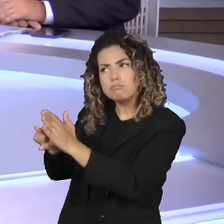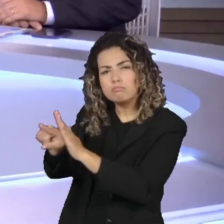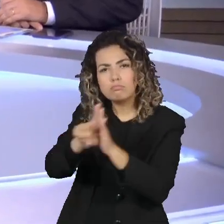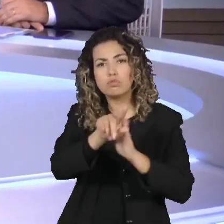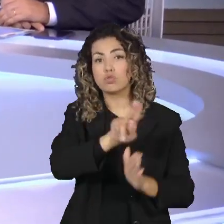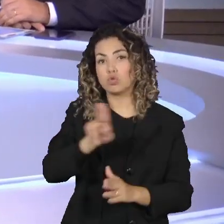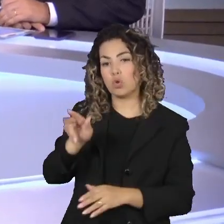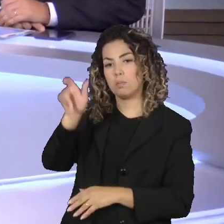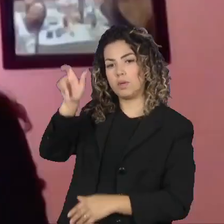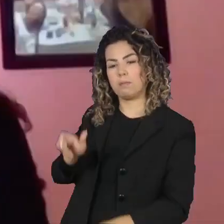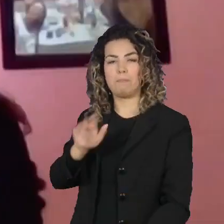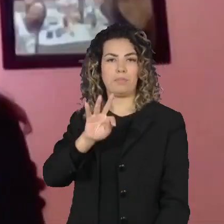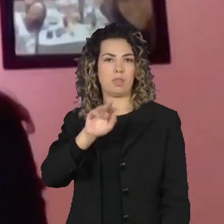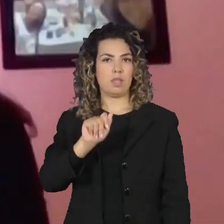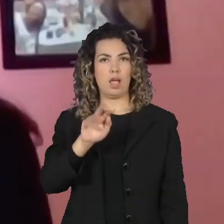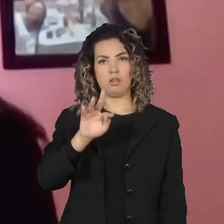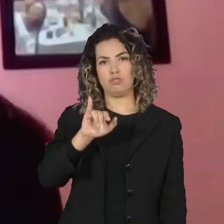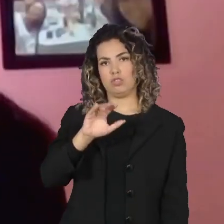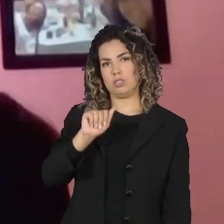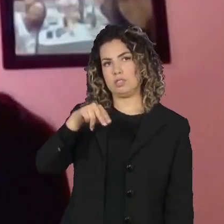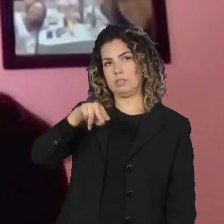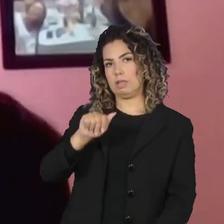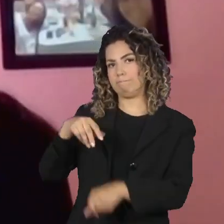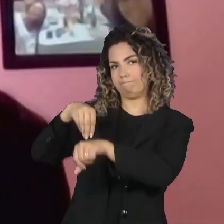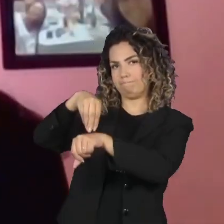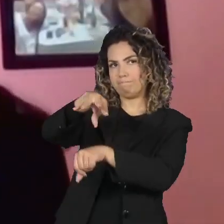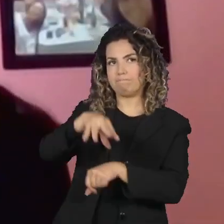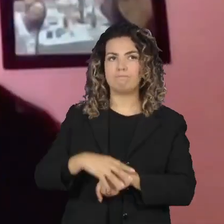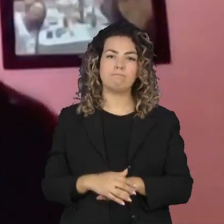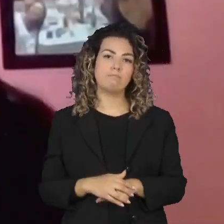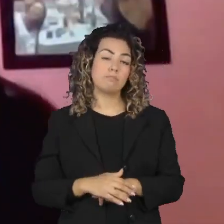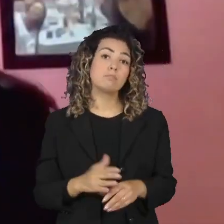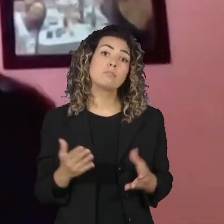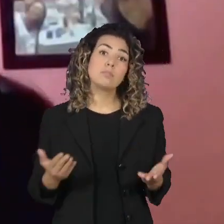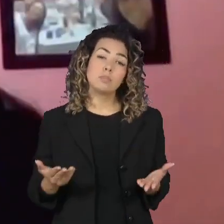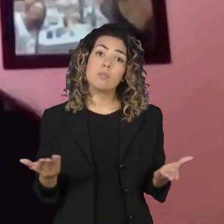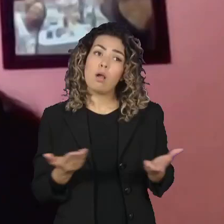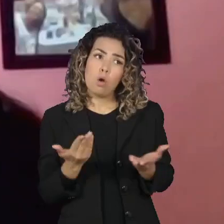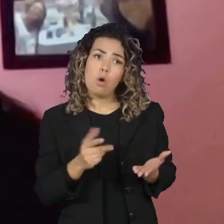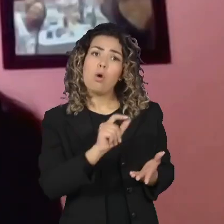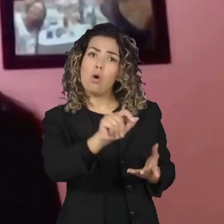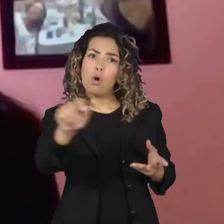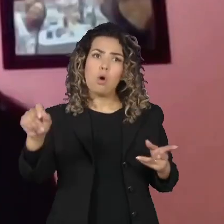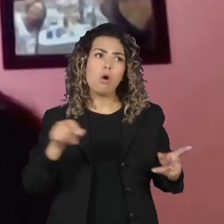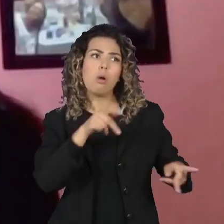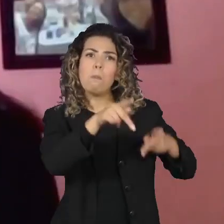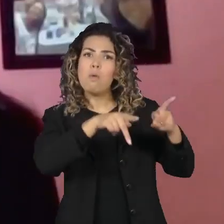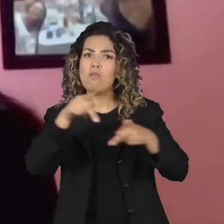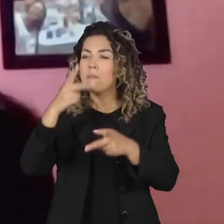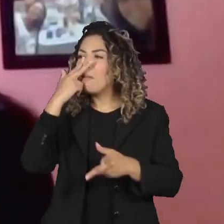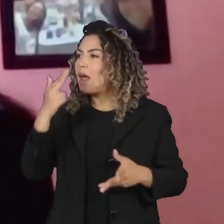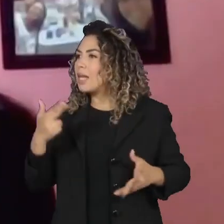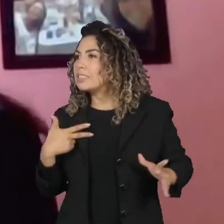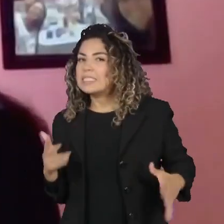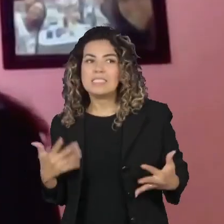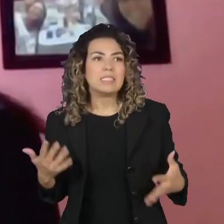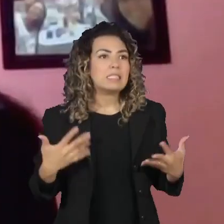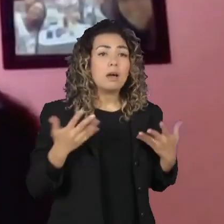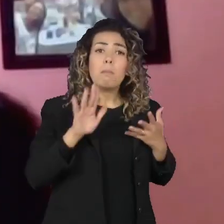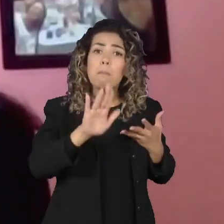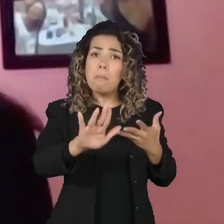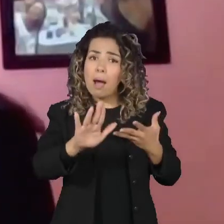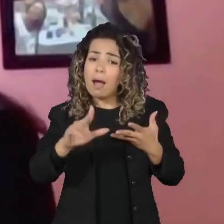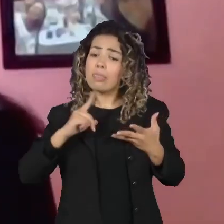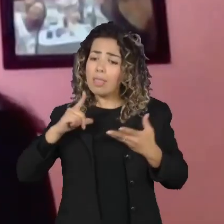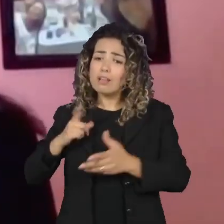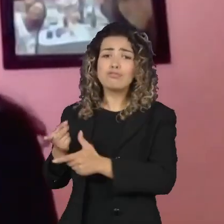Tatiana Filomensky. A gente está falando de uma população aí que tem compras compulsivas ou que as pessoas estão mais endividadas